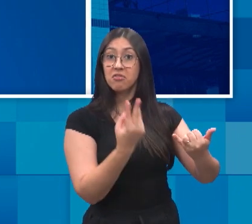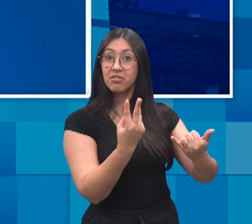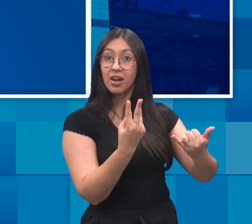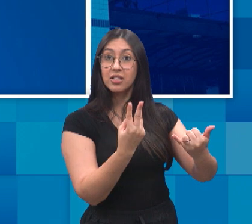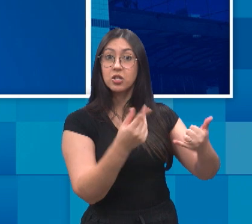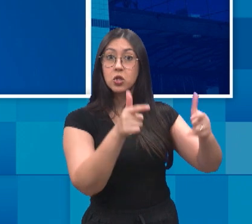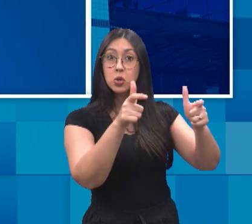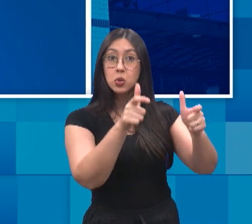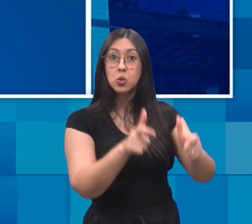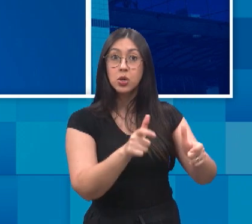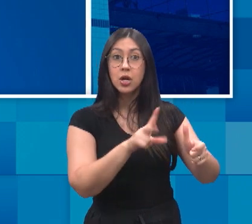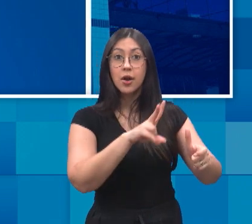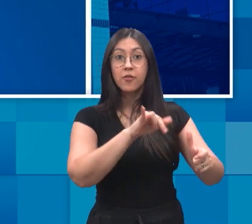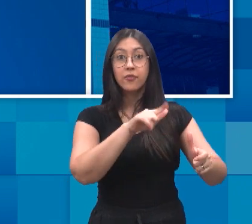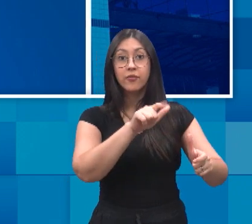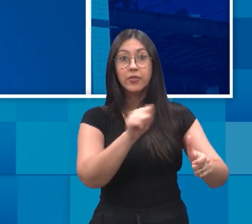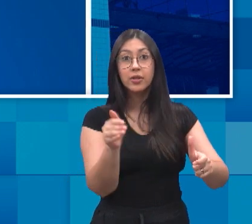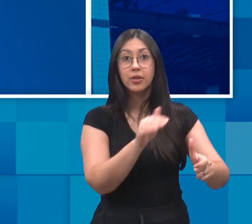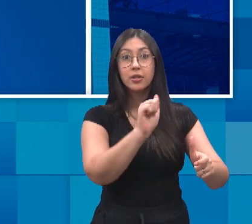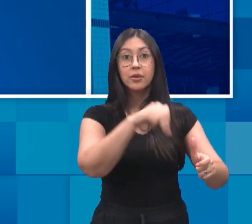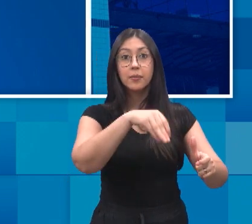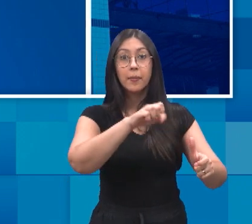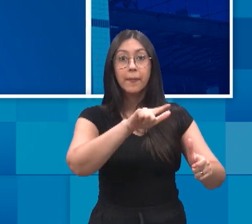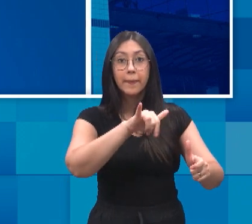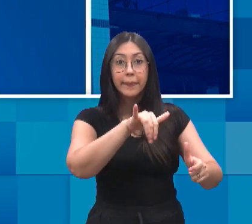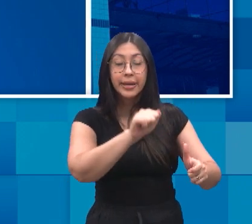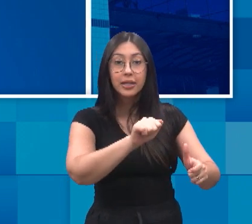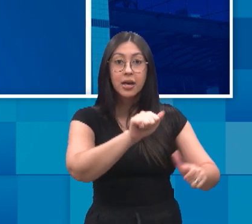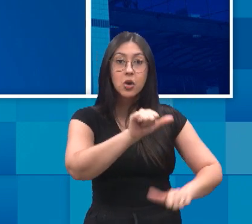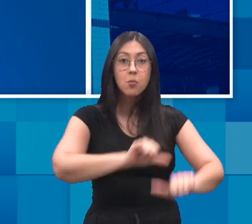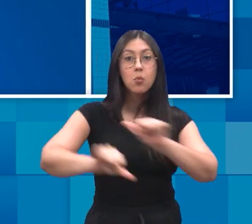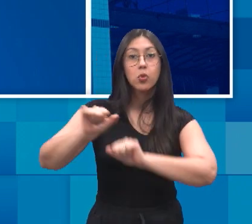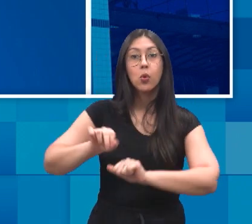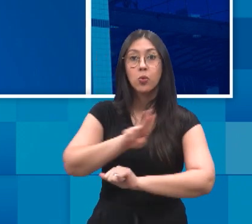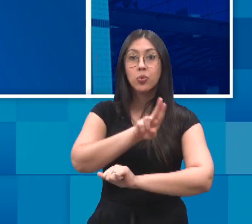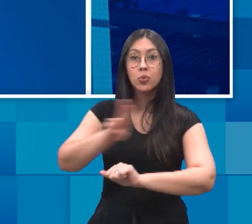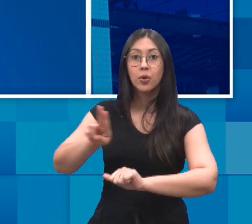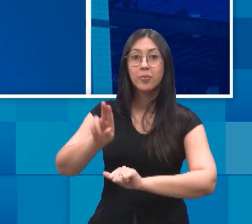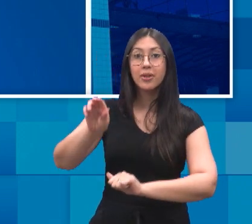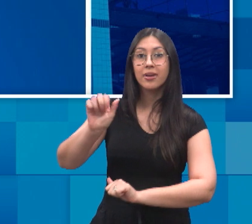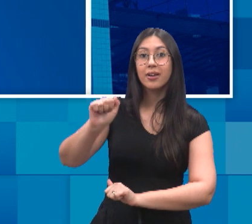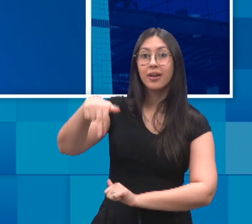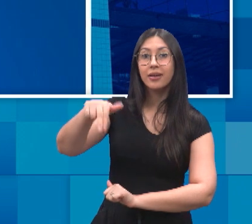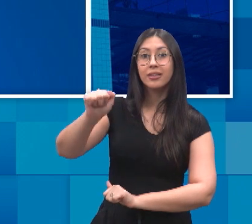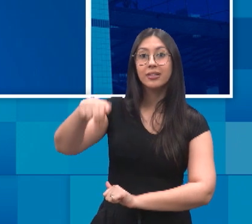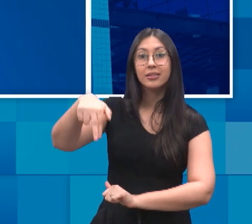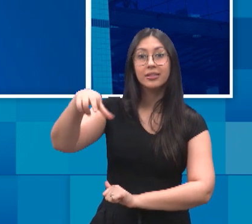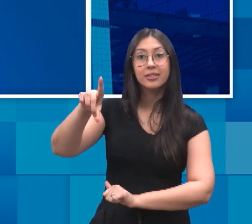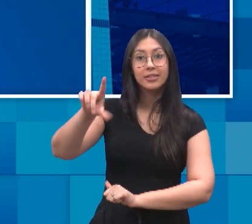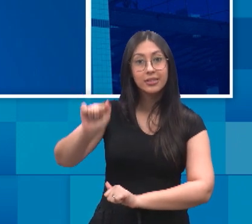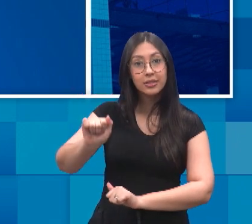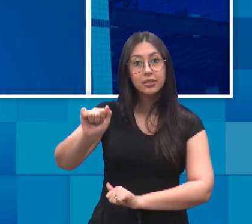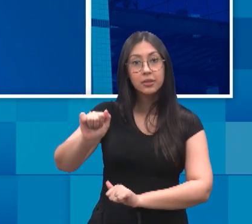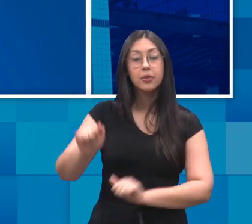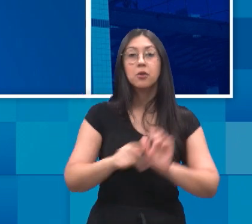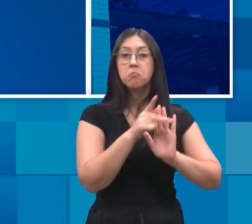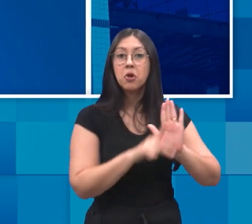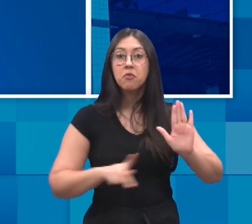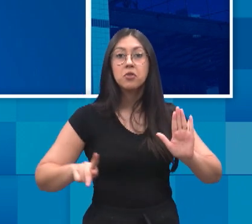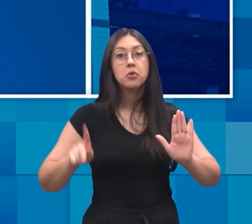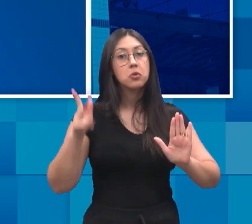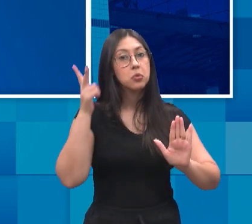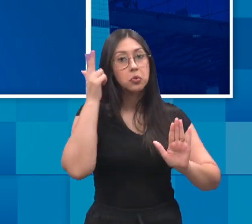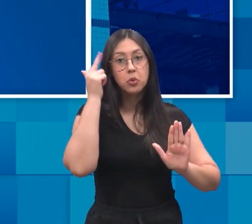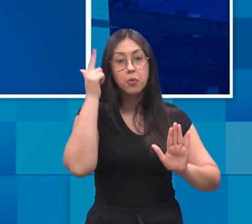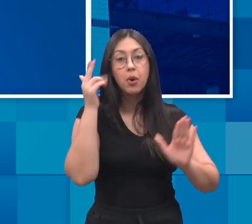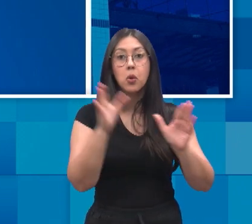no loteamento Vila Amélia, de Sistema de Lazer Ananda Carvalho Alves. Rito ordinário,